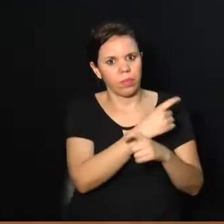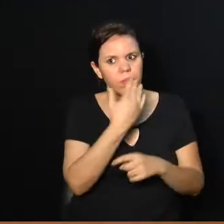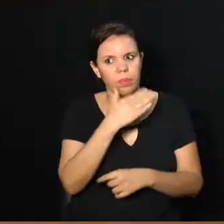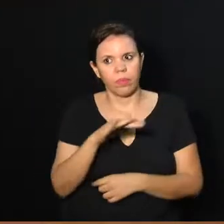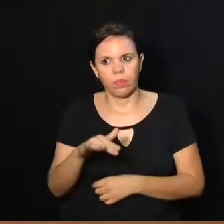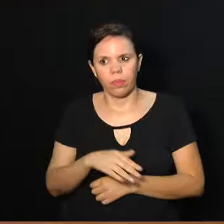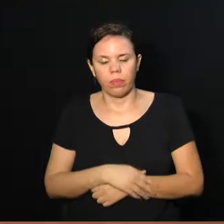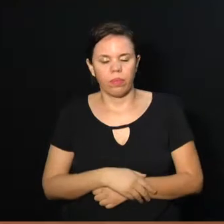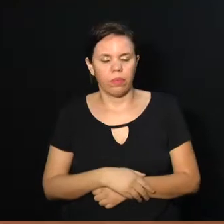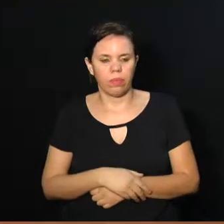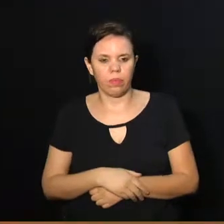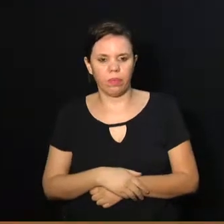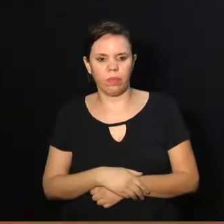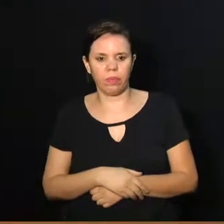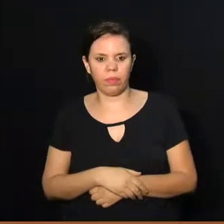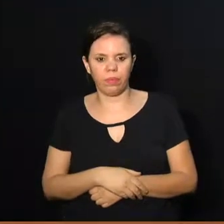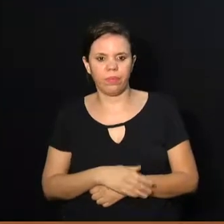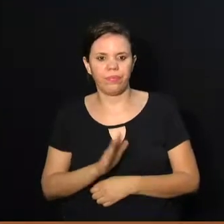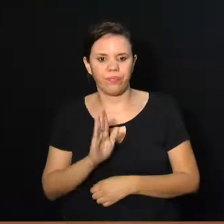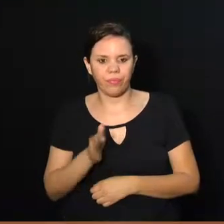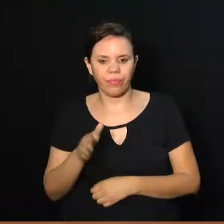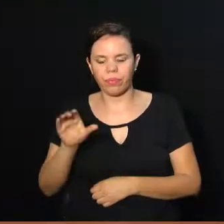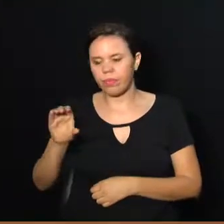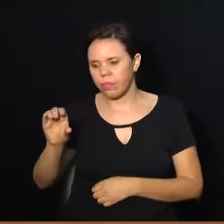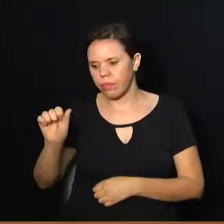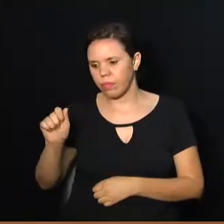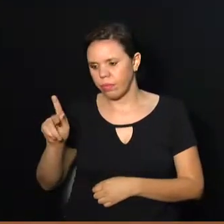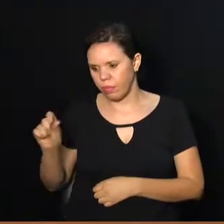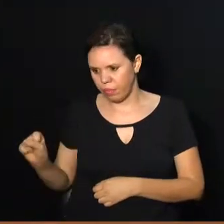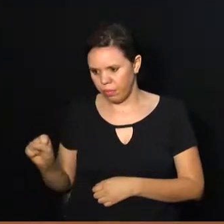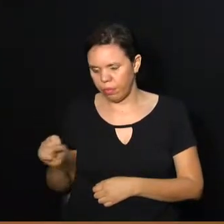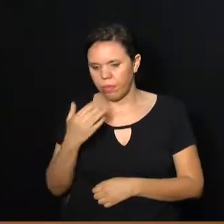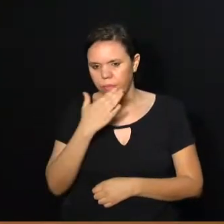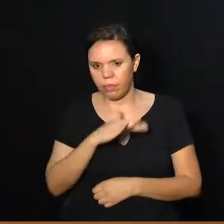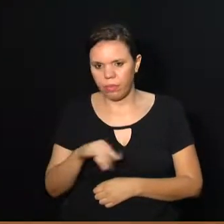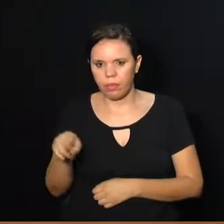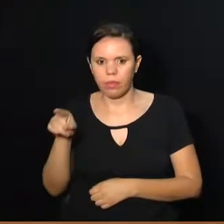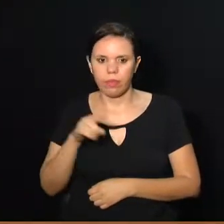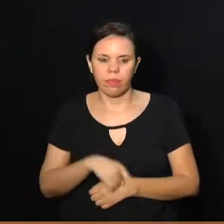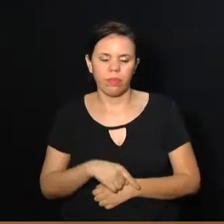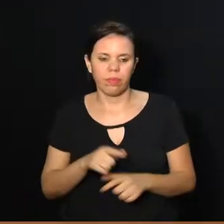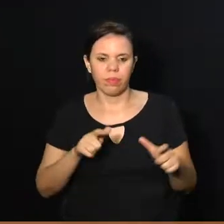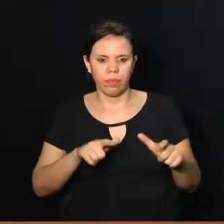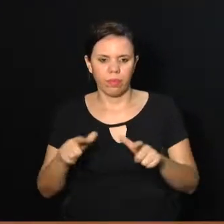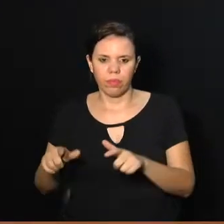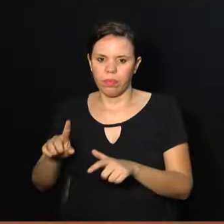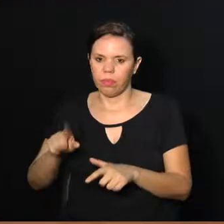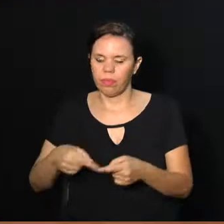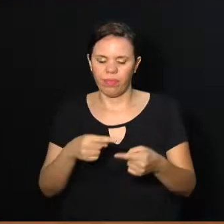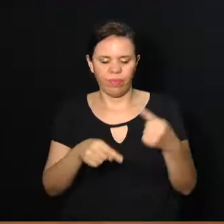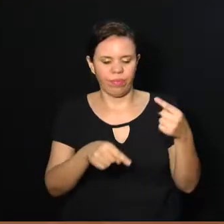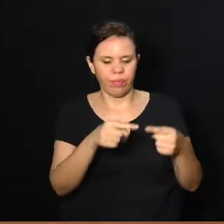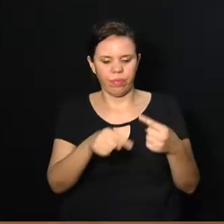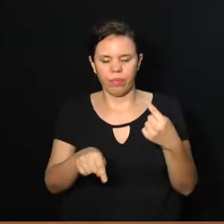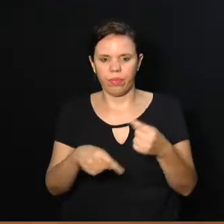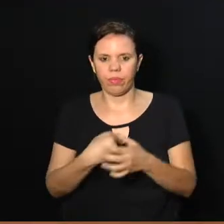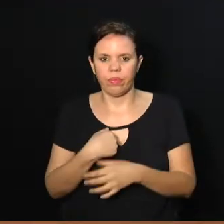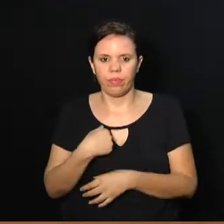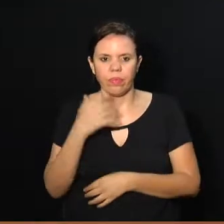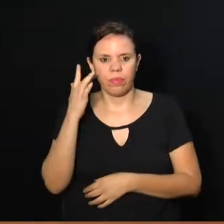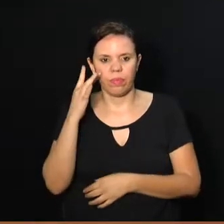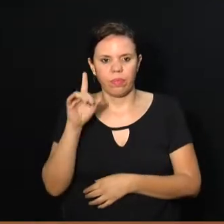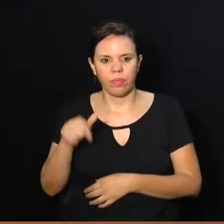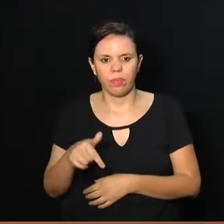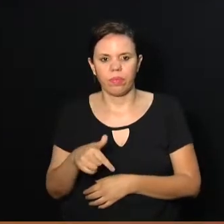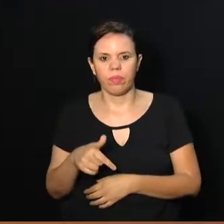crianças, já que é um CAPS infantil, até porque eu acho que o espaço ele não é adequado, eu acho que o espaço ali é